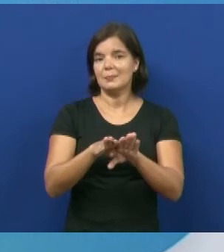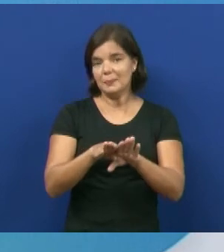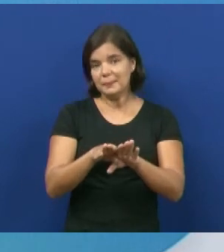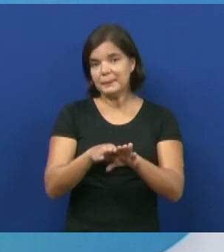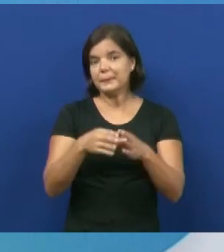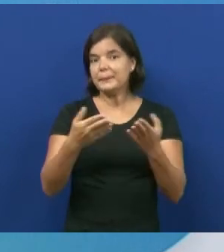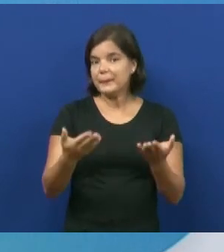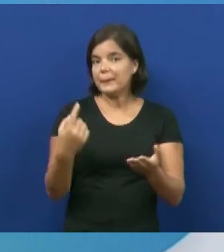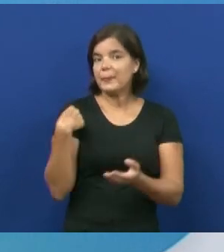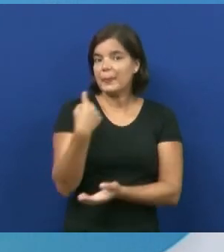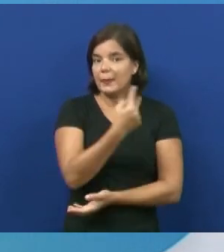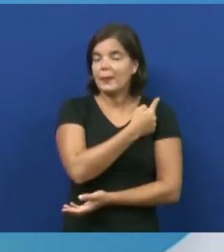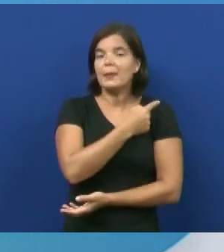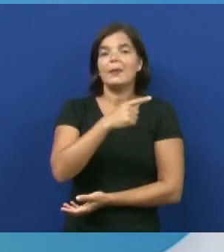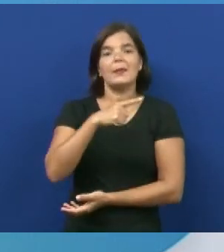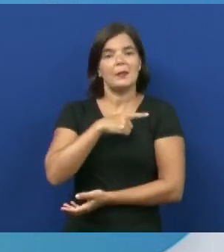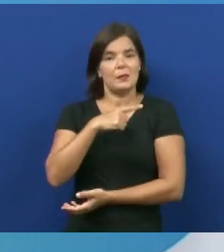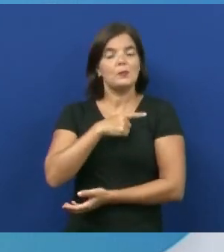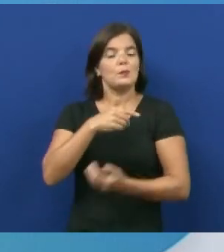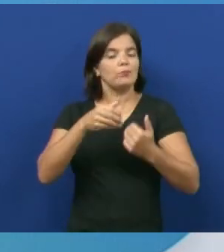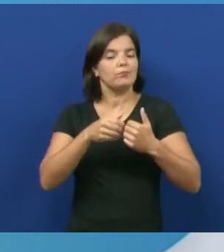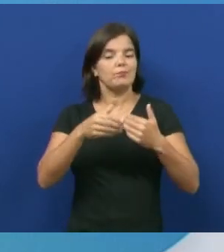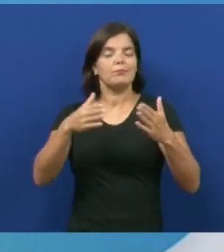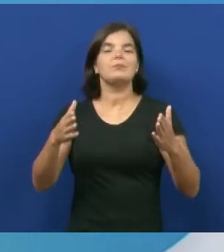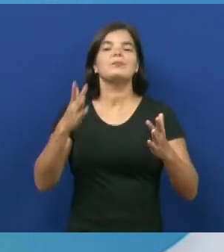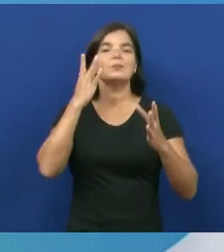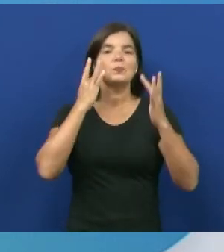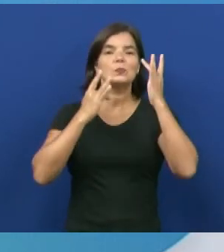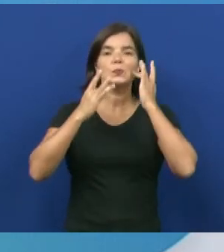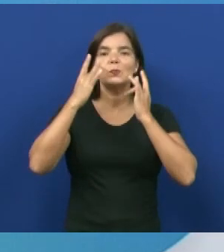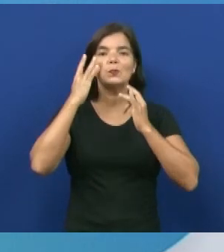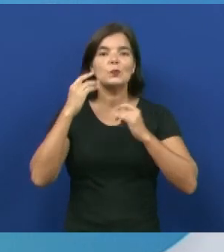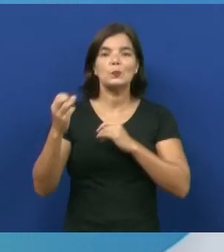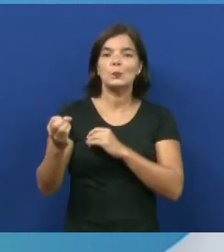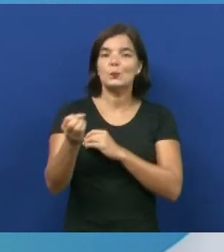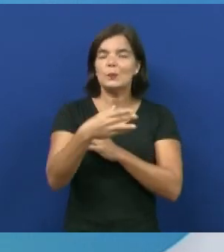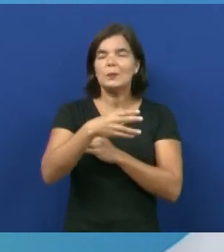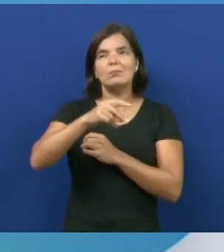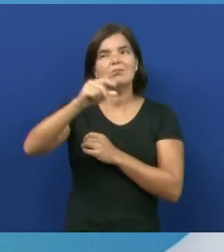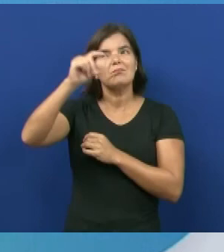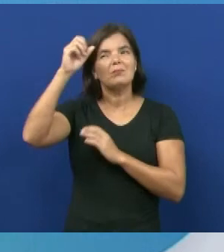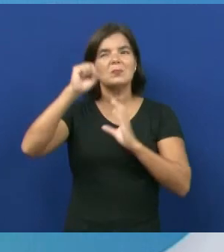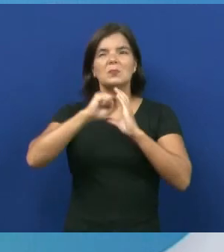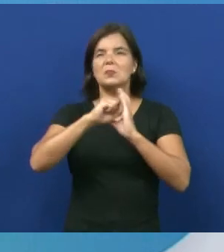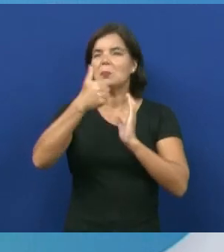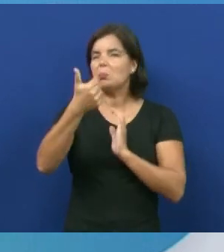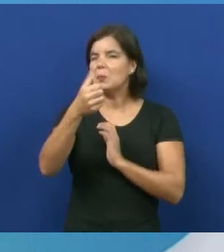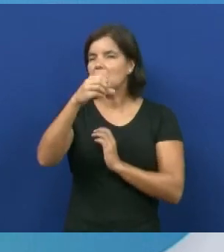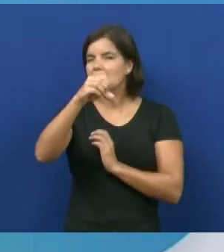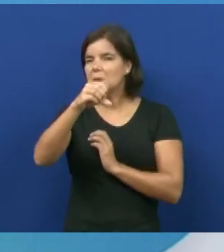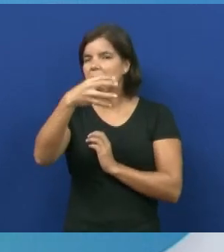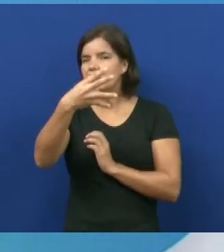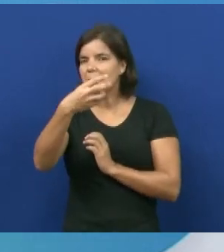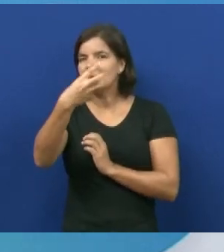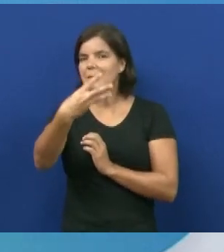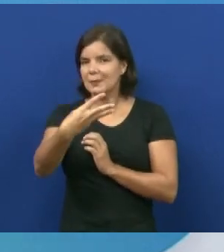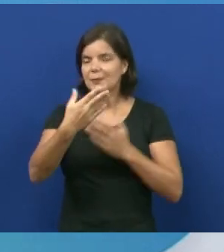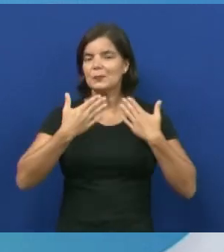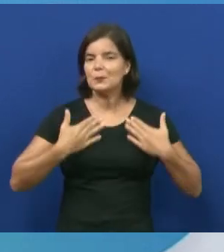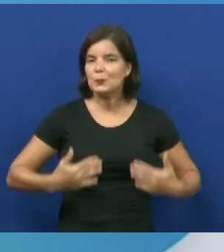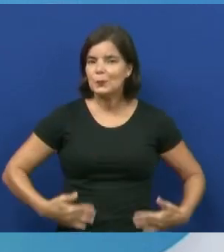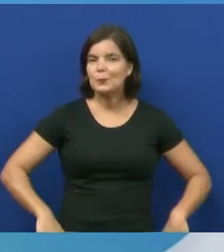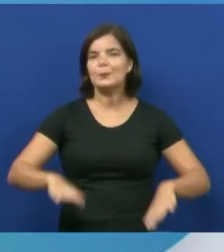e que nós tivemos uma grande ruptura com o teatro moderno já lá em 1943, com a peça de Vestido